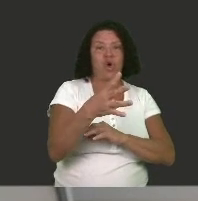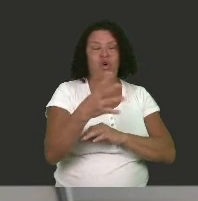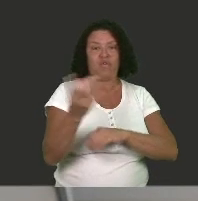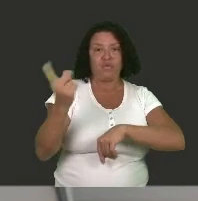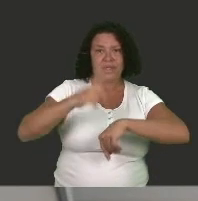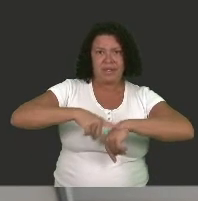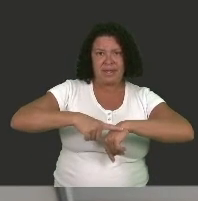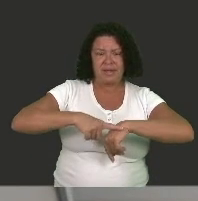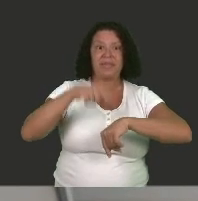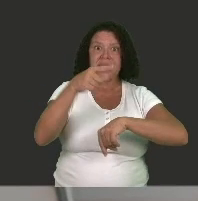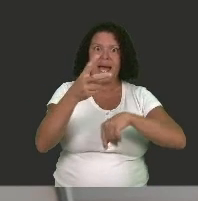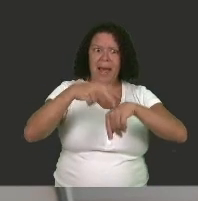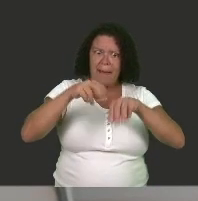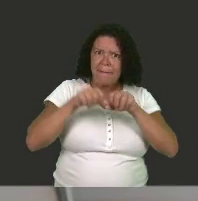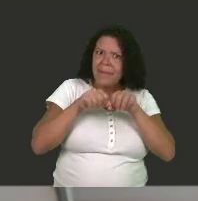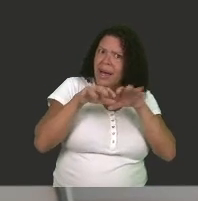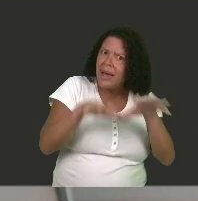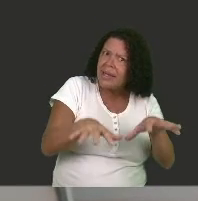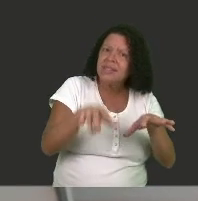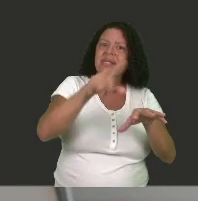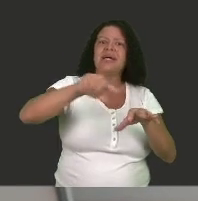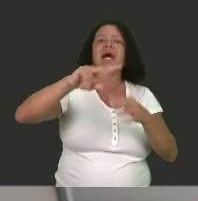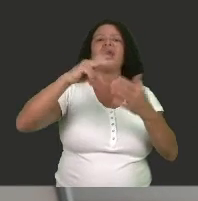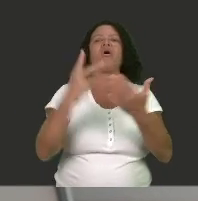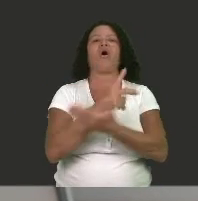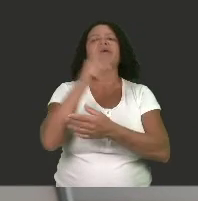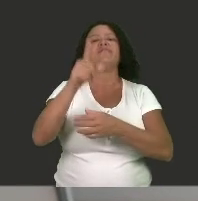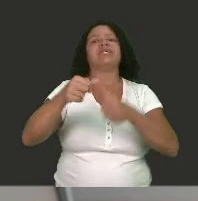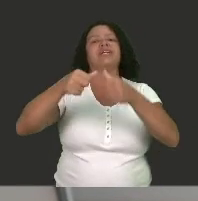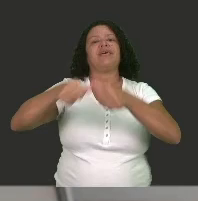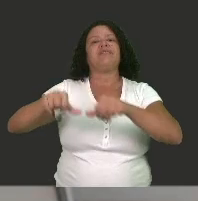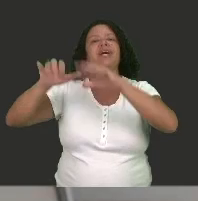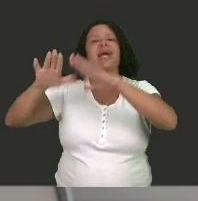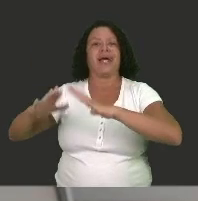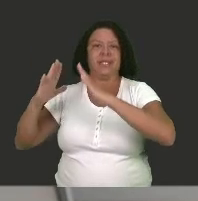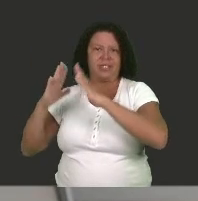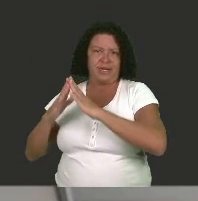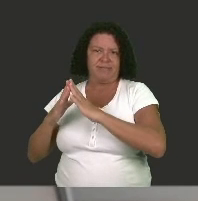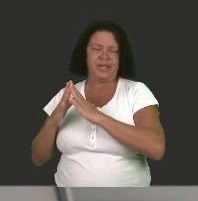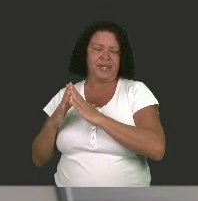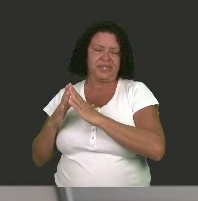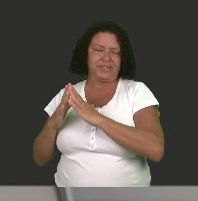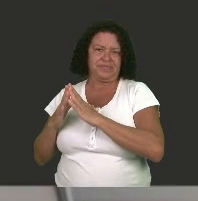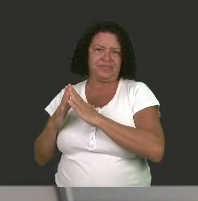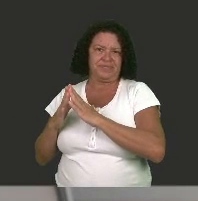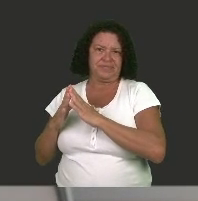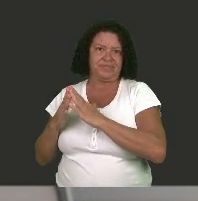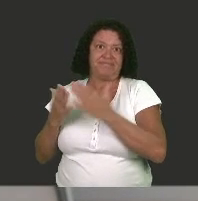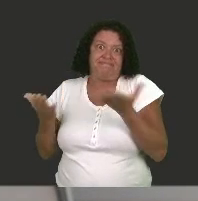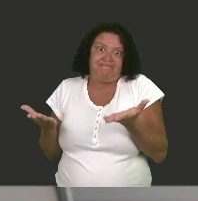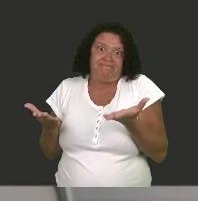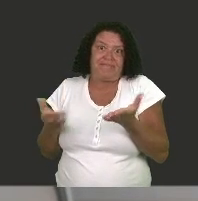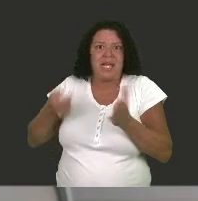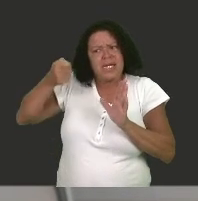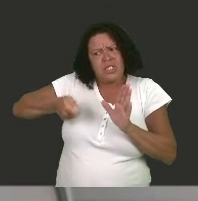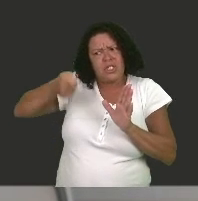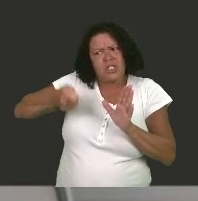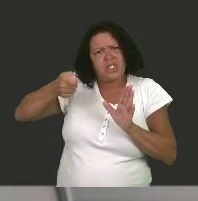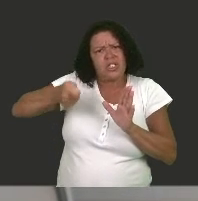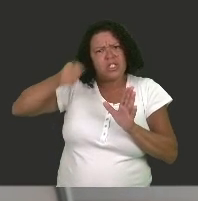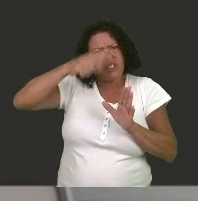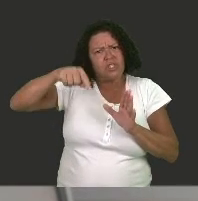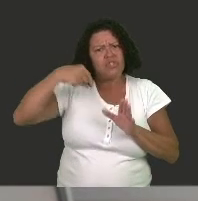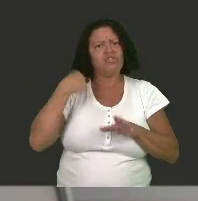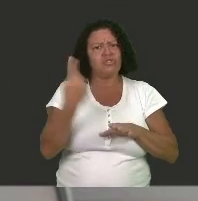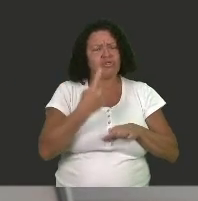A pandemia, ela obrigou todos nós a ficarmos dentro de casa, exigindo ali de nós